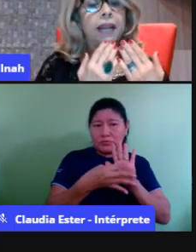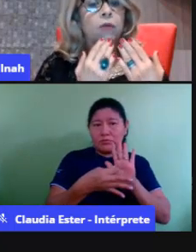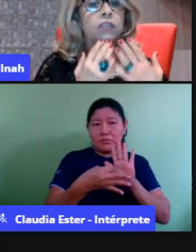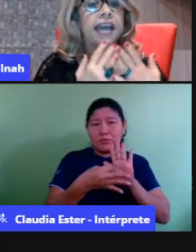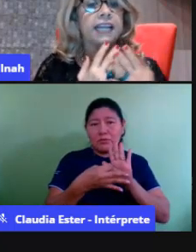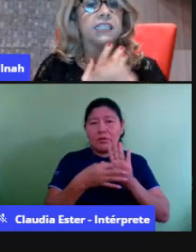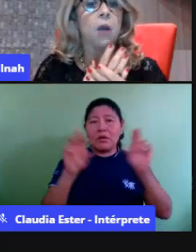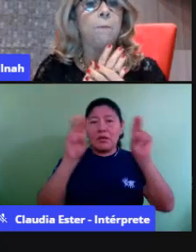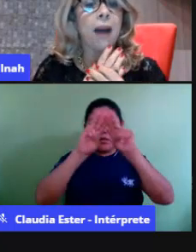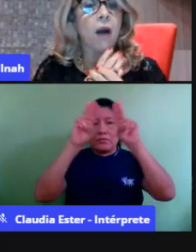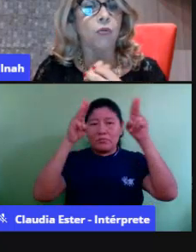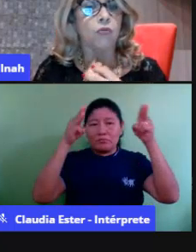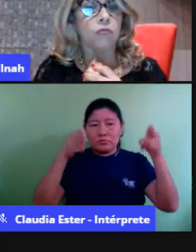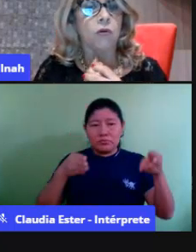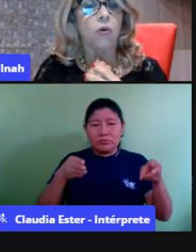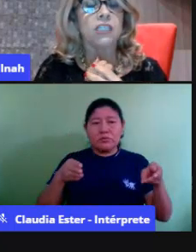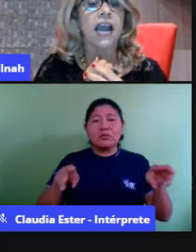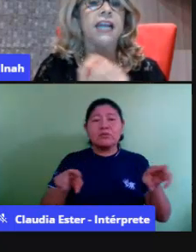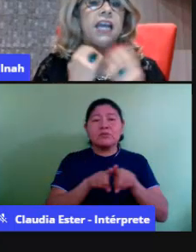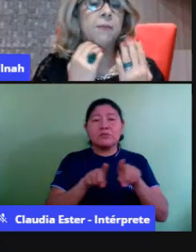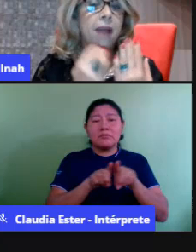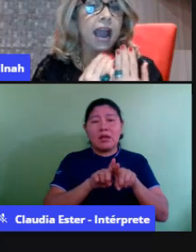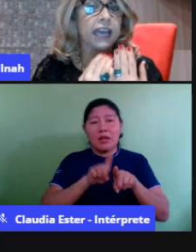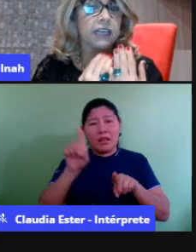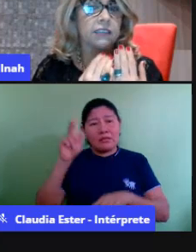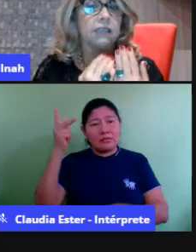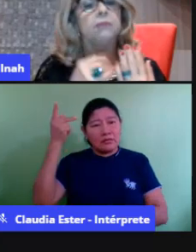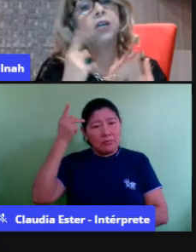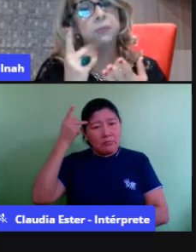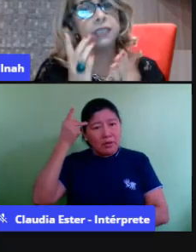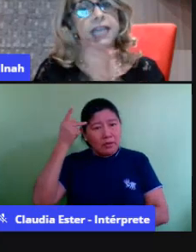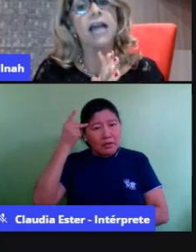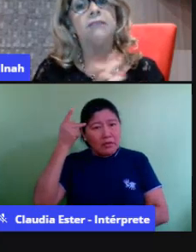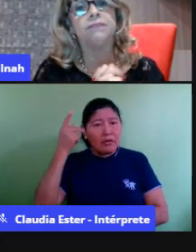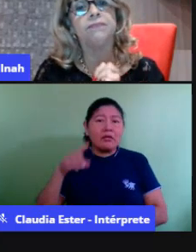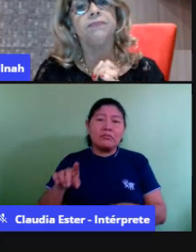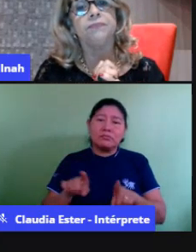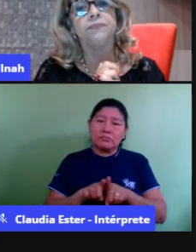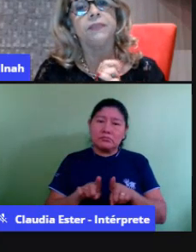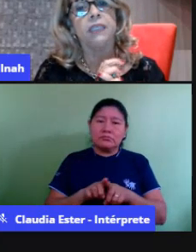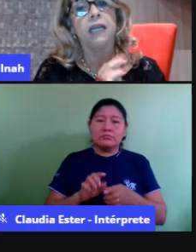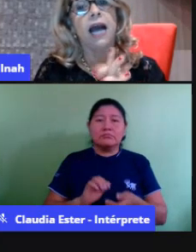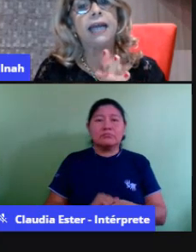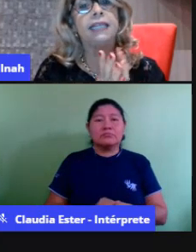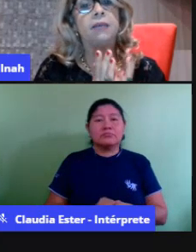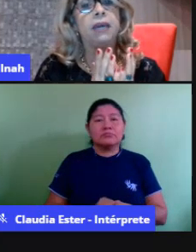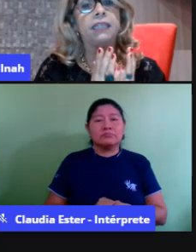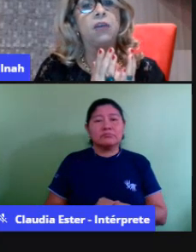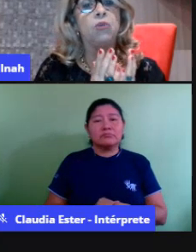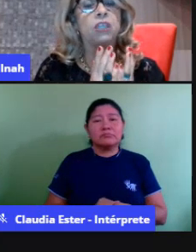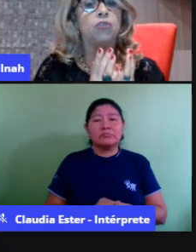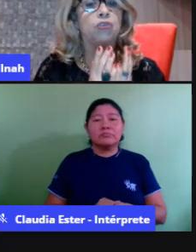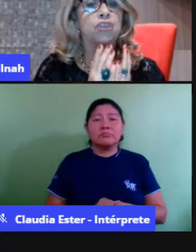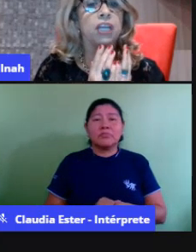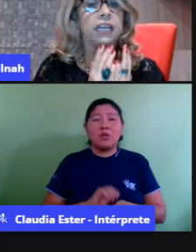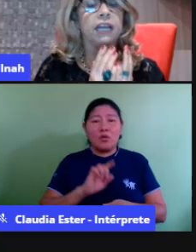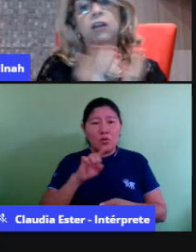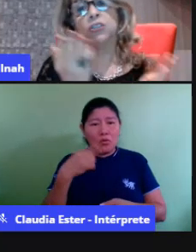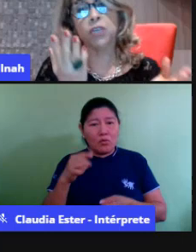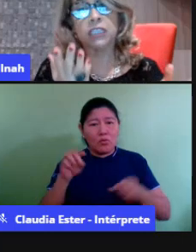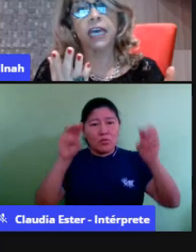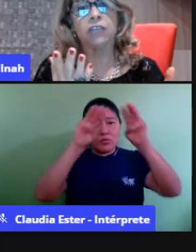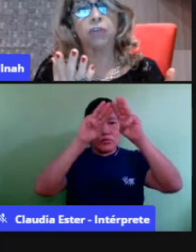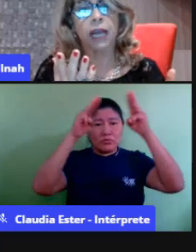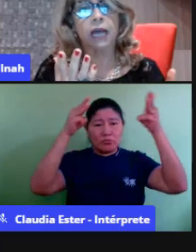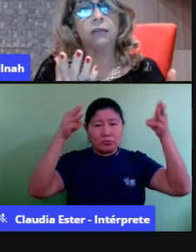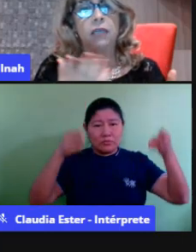Museu Pinacoteca de São Paulo, Oscar Niemeyer. Pode passar? Aqui também tem o Museu do Rio de Janeiro, antes